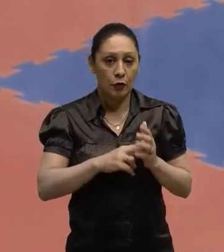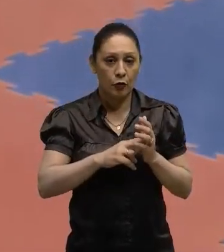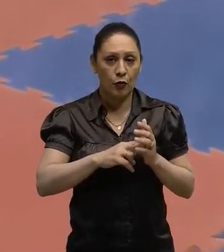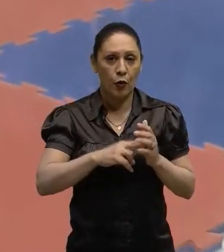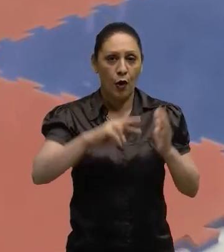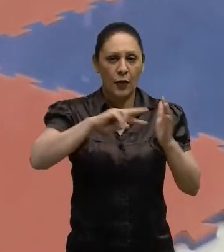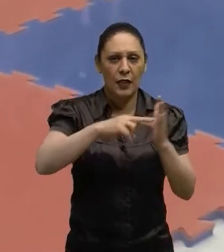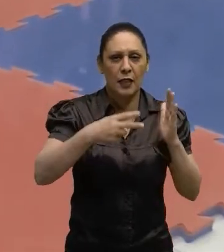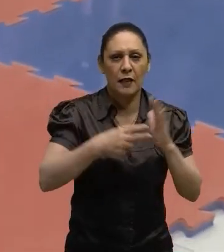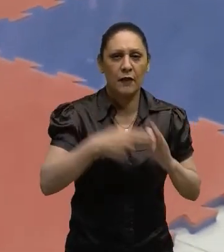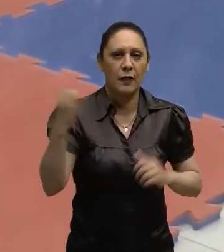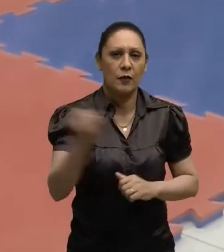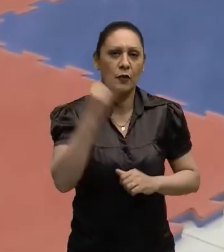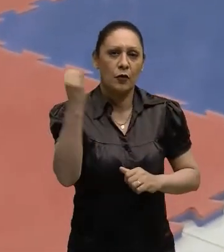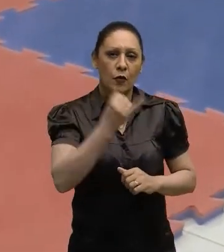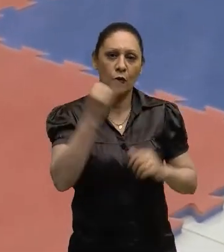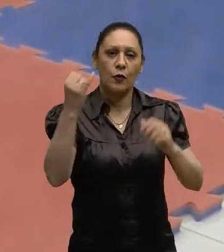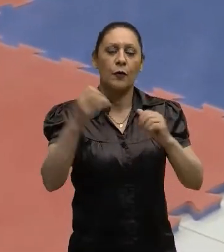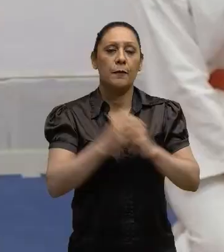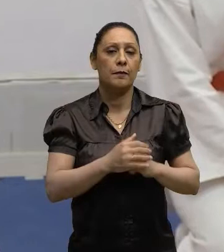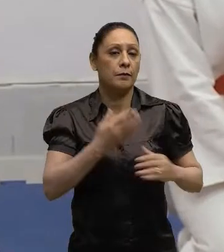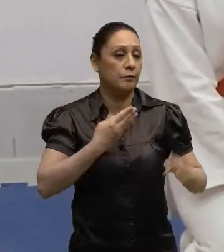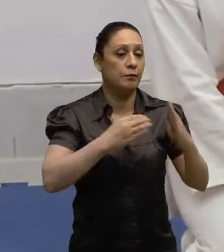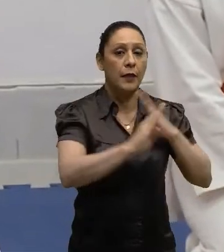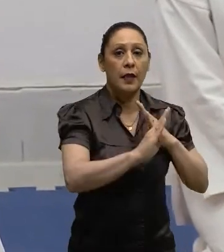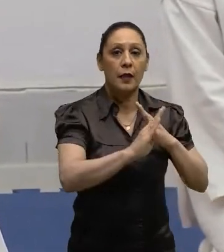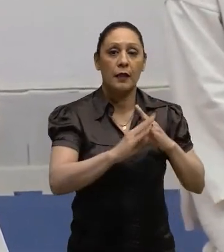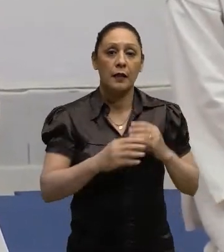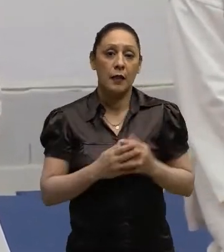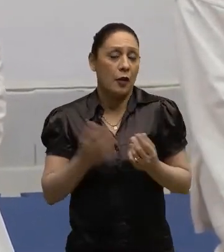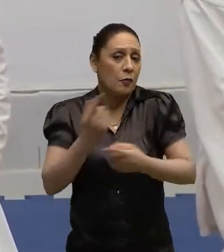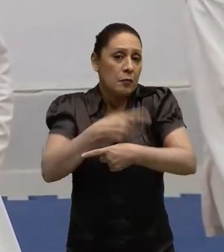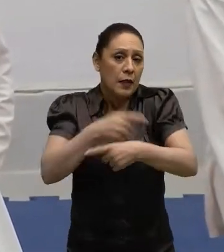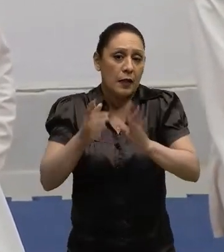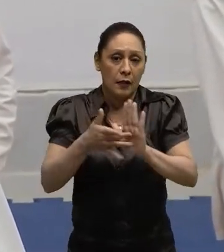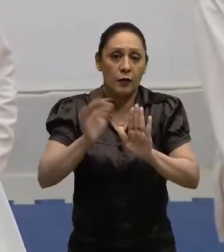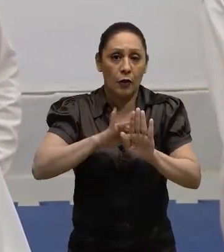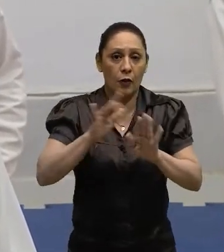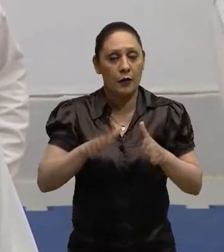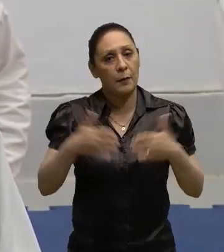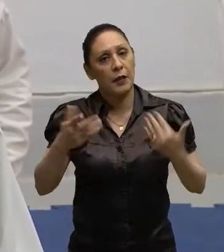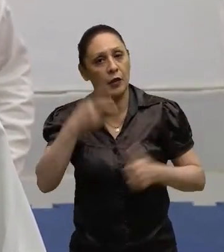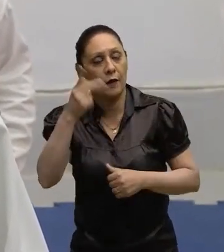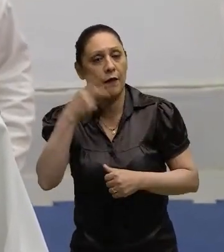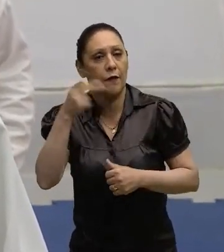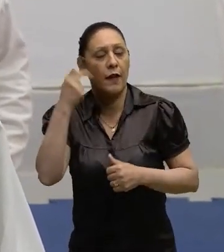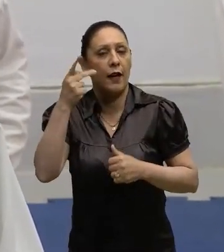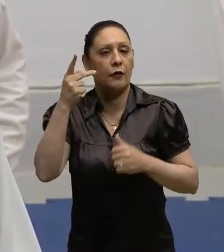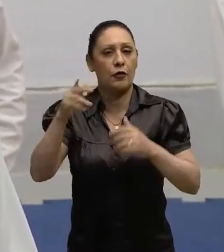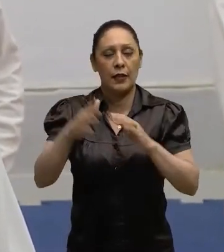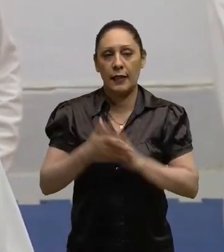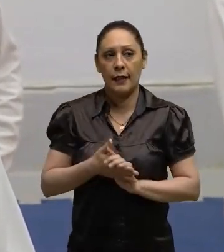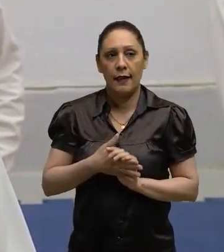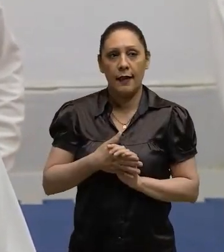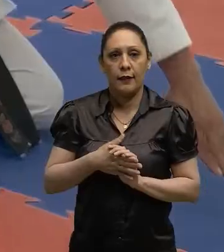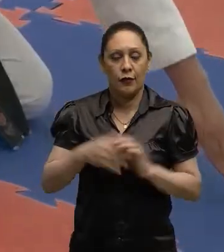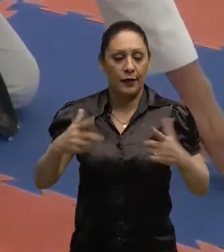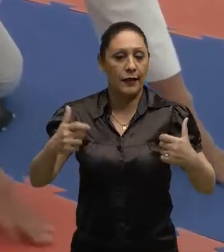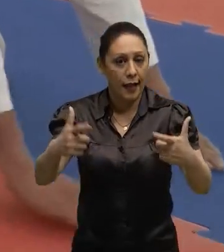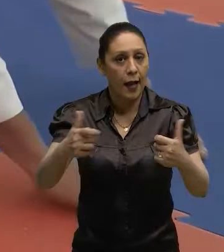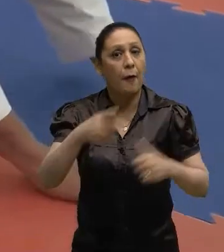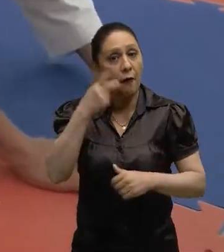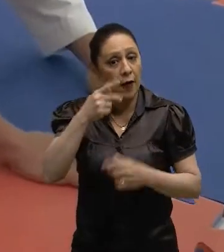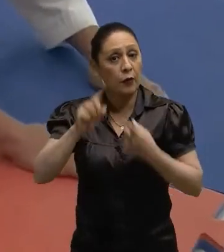primordial da arte marcial é um paradoxo, porque você, ao mesmo tempo que eu falo de guerra, eu estou falando de paz, porque a